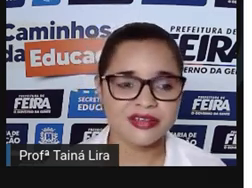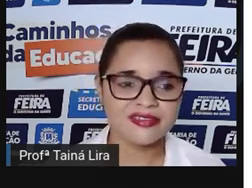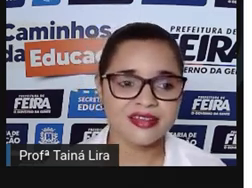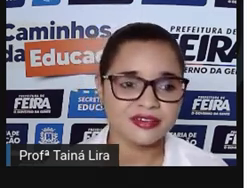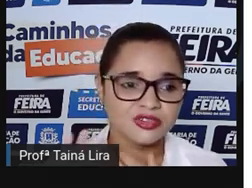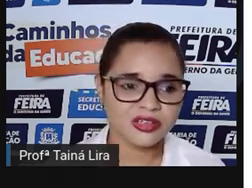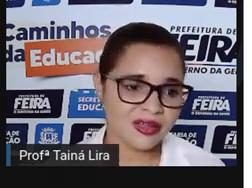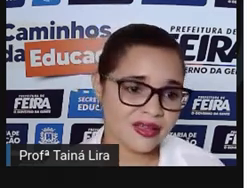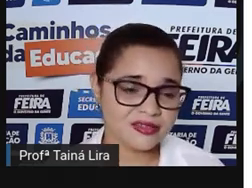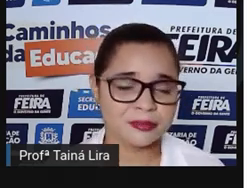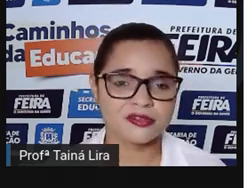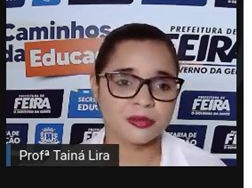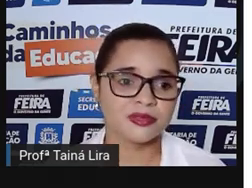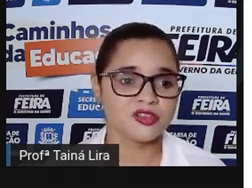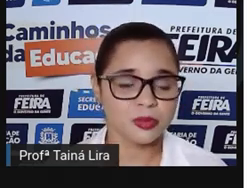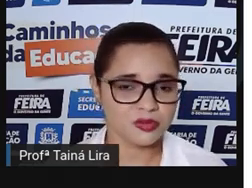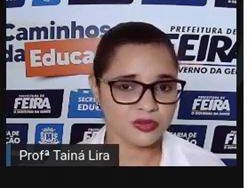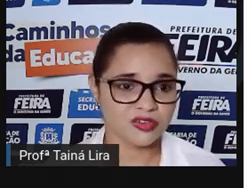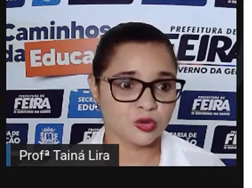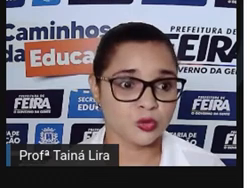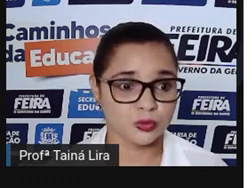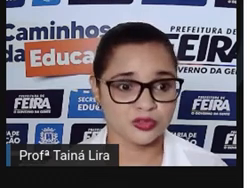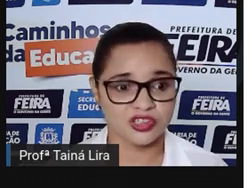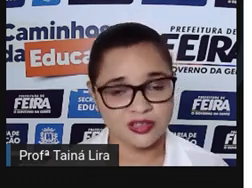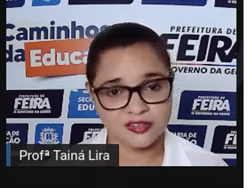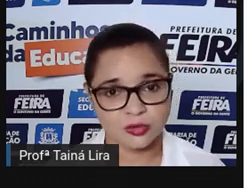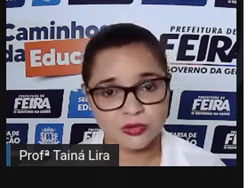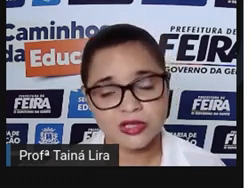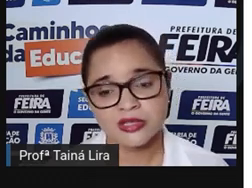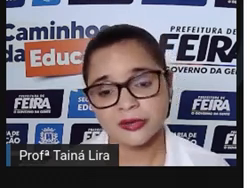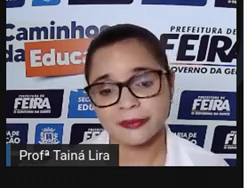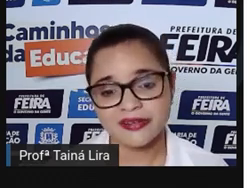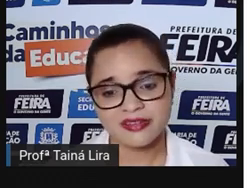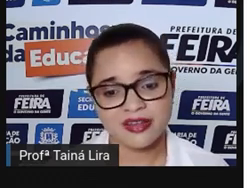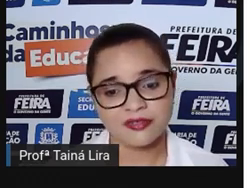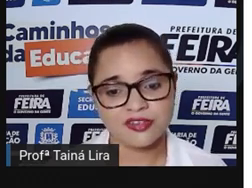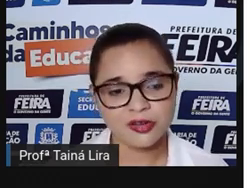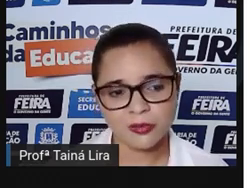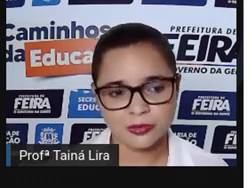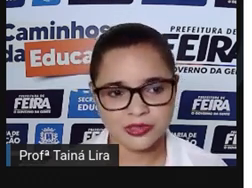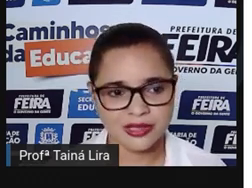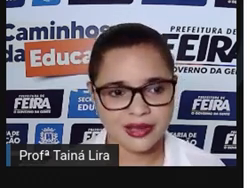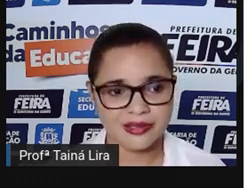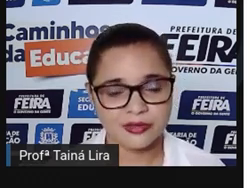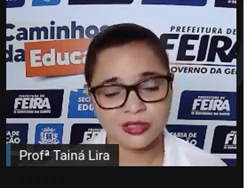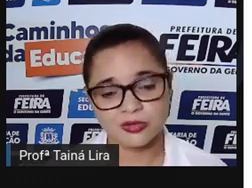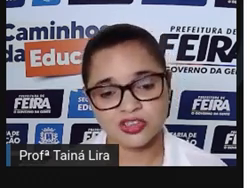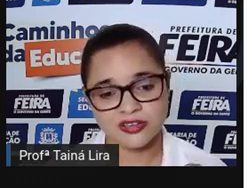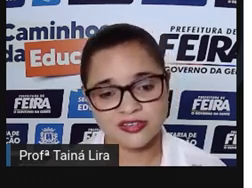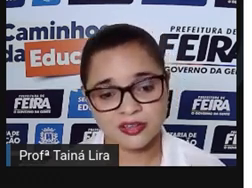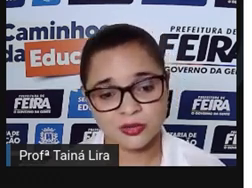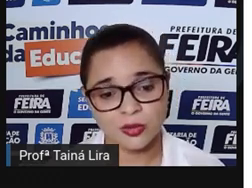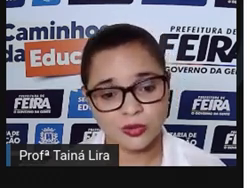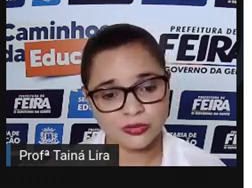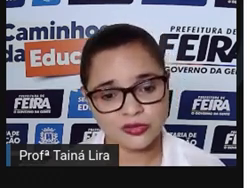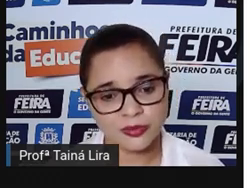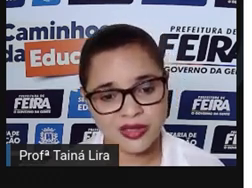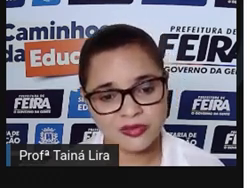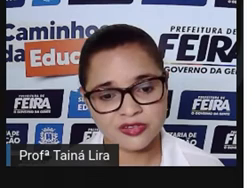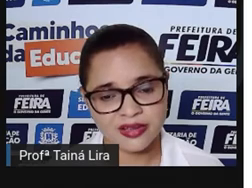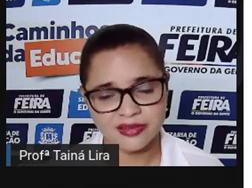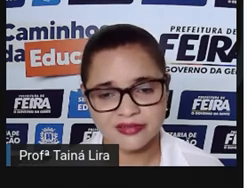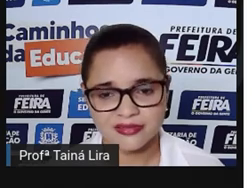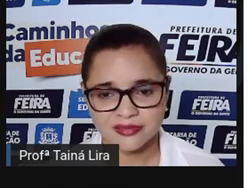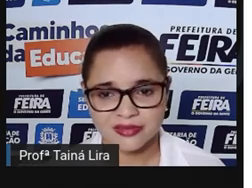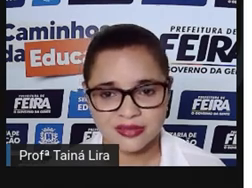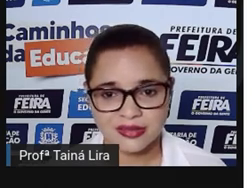estavam, né, saindo de casa, principalmente as pessoas aí do grupo de risco. Então, precisavam se comunicar aí utilizando outros meios,